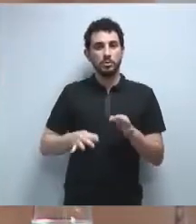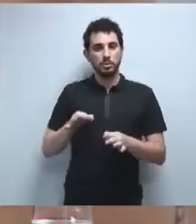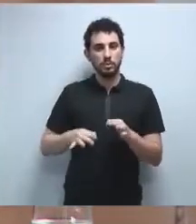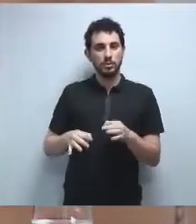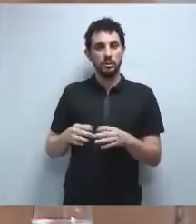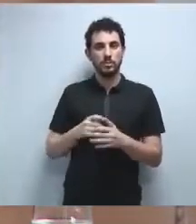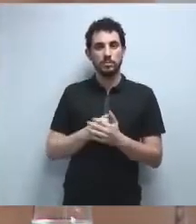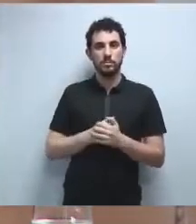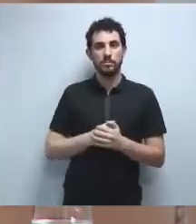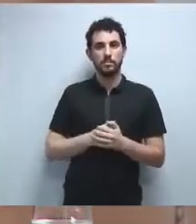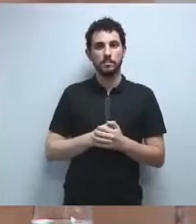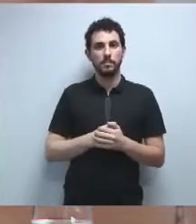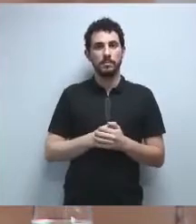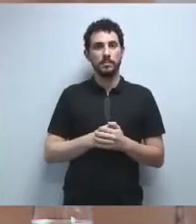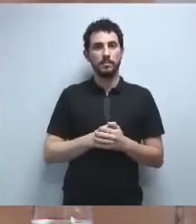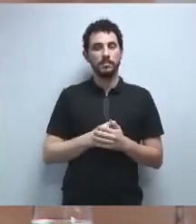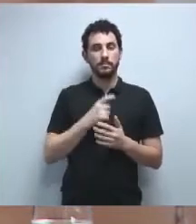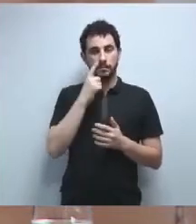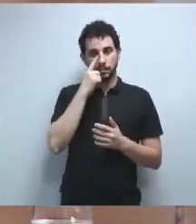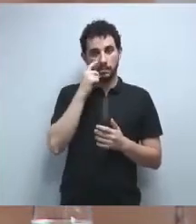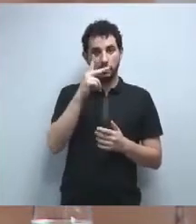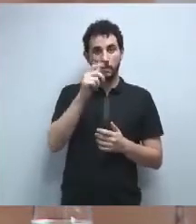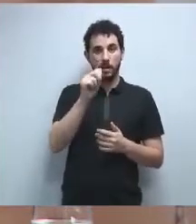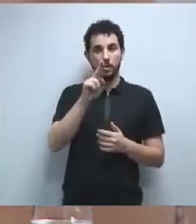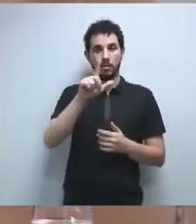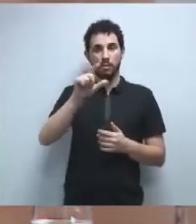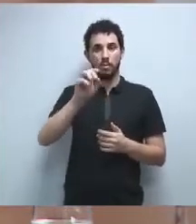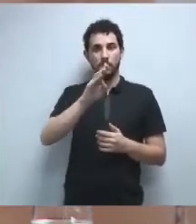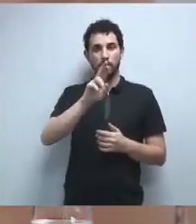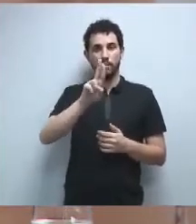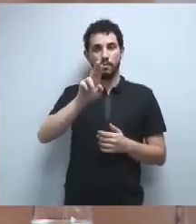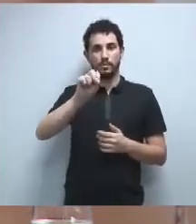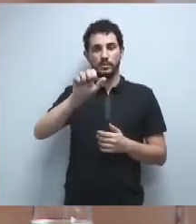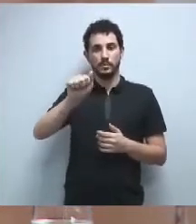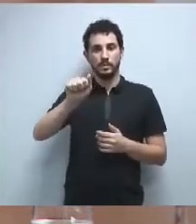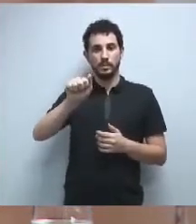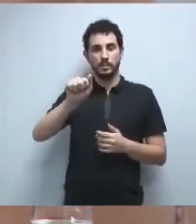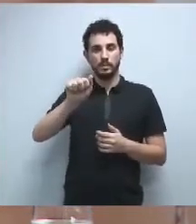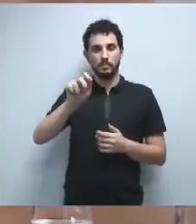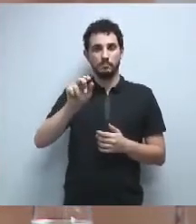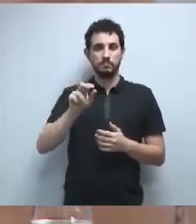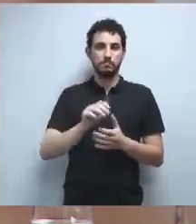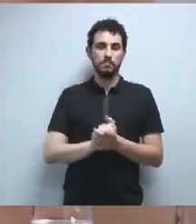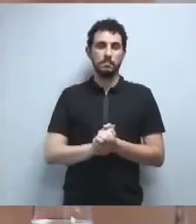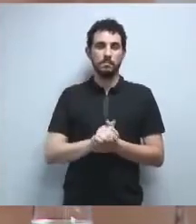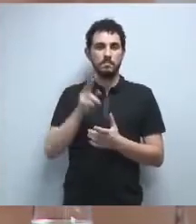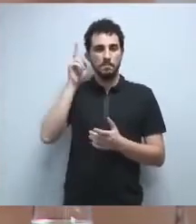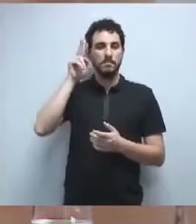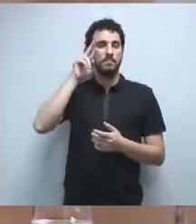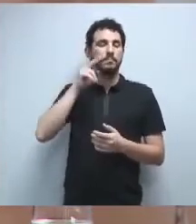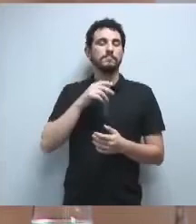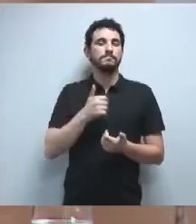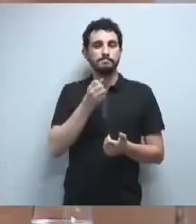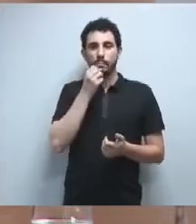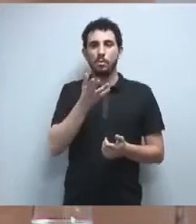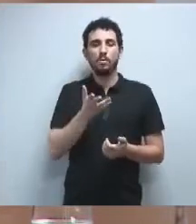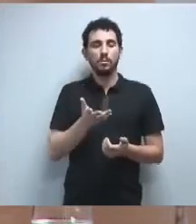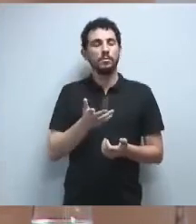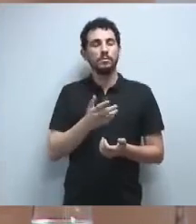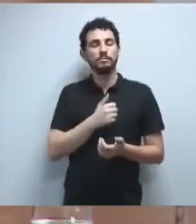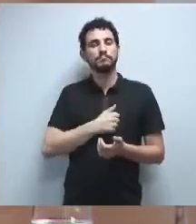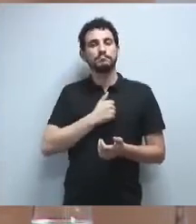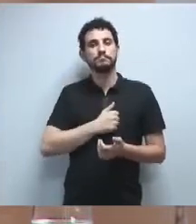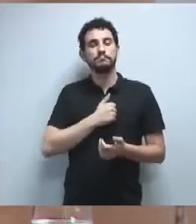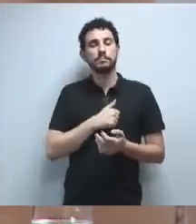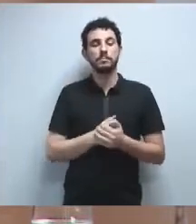estou falando o nome porque o paulo grohs a saudosa memória e que depois se tornou